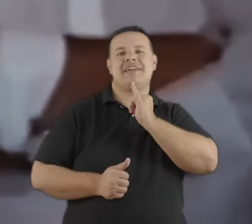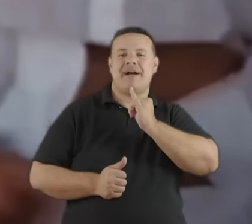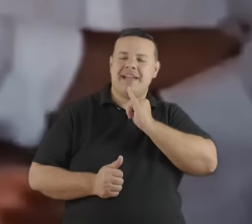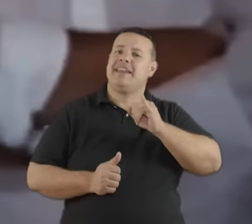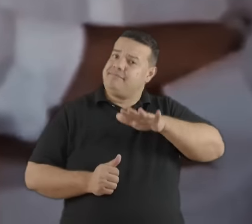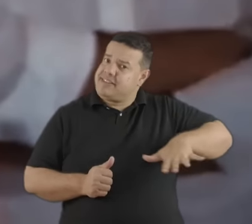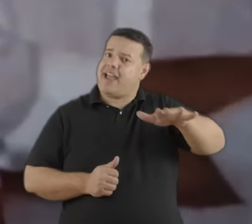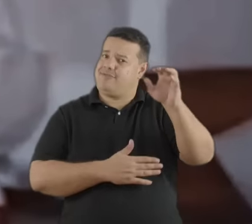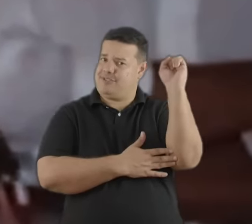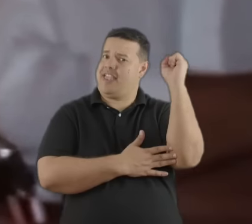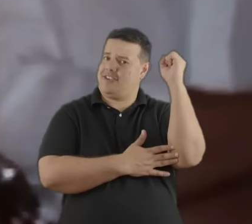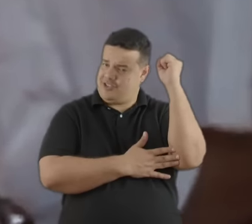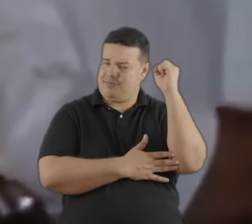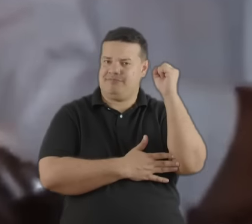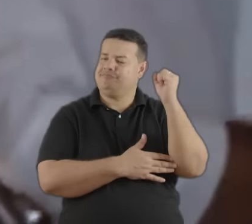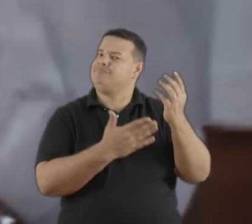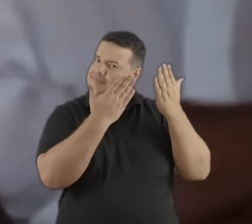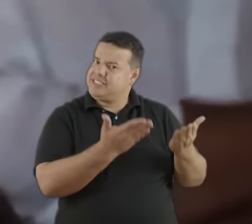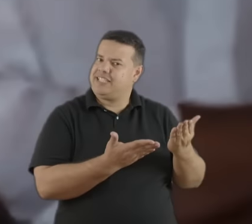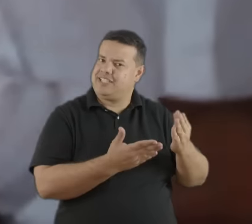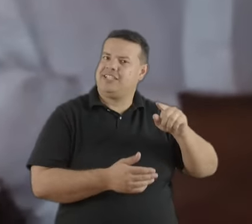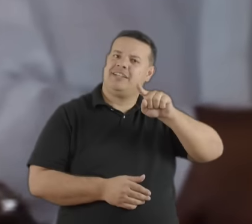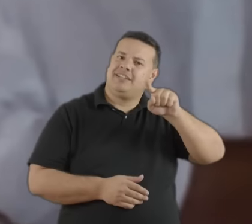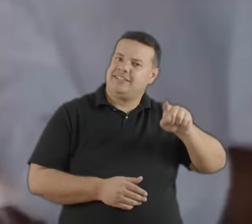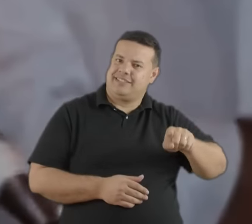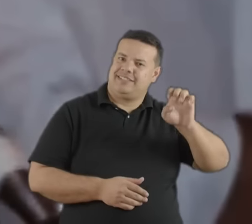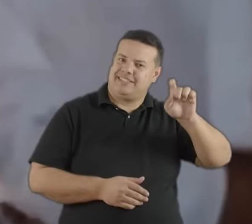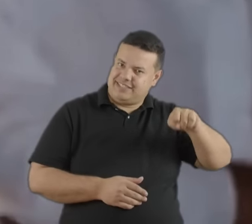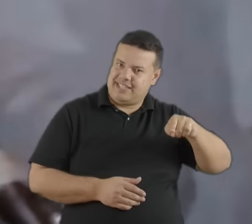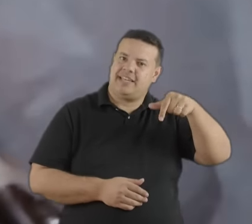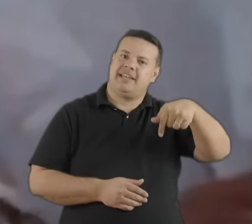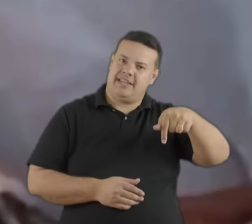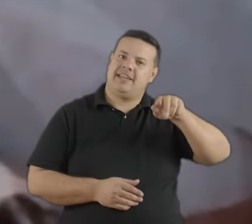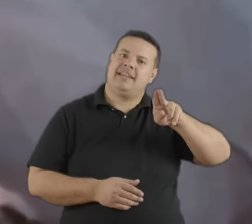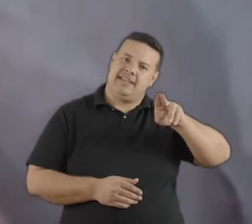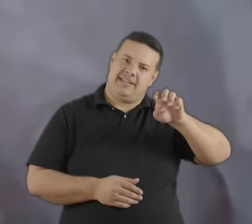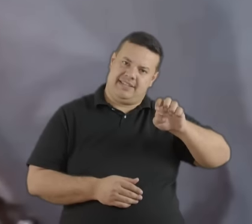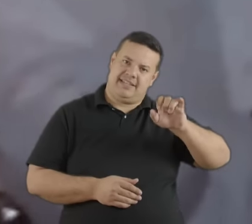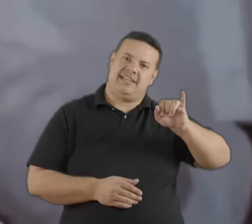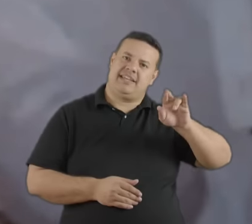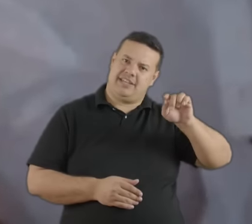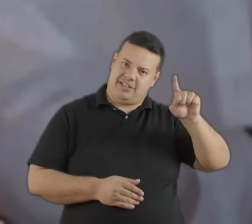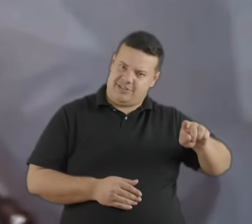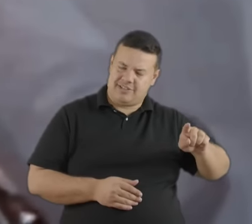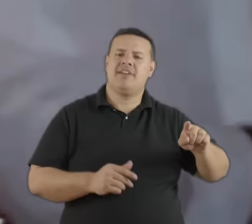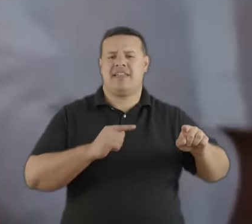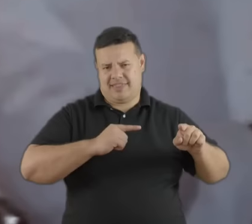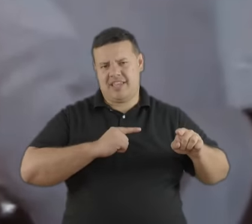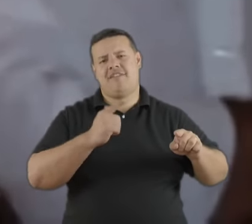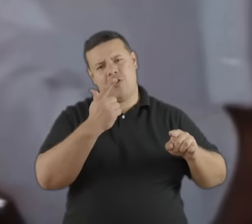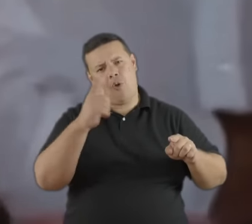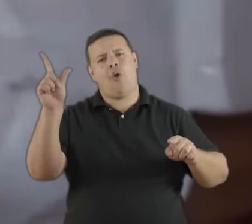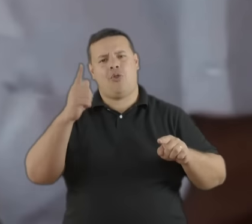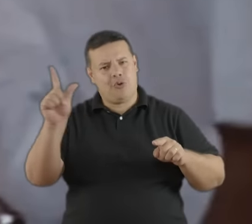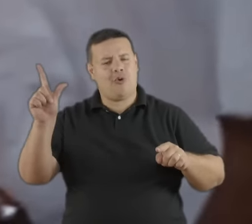futebol sergipano. Igual a Zé Queiroz. Nós tivemos também muitos. Tivemos Motinha, tivemos Fernando França,